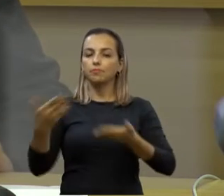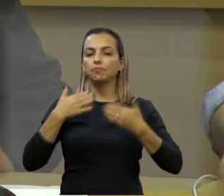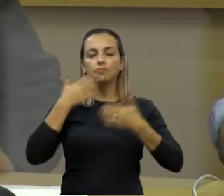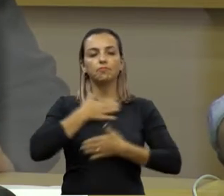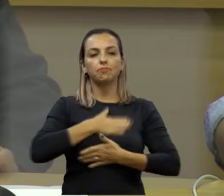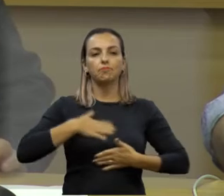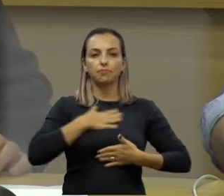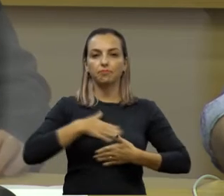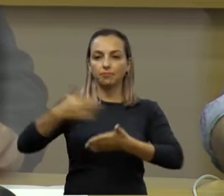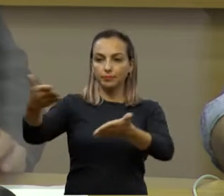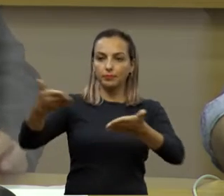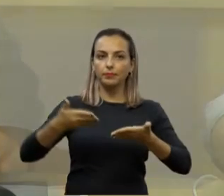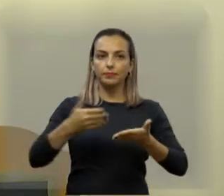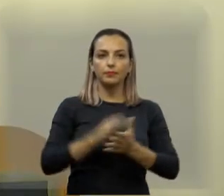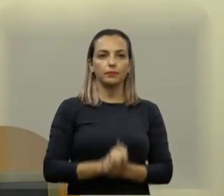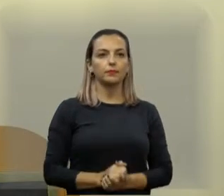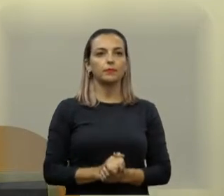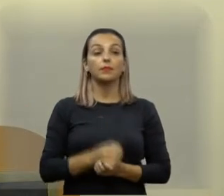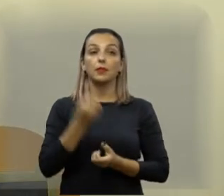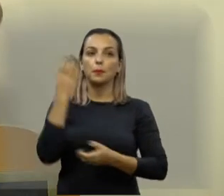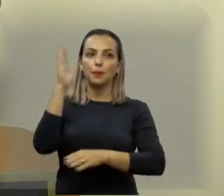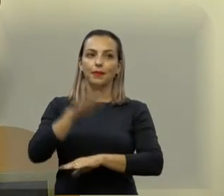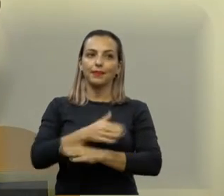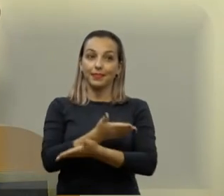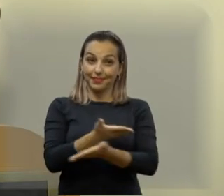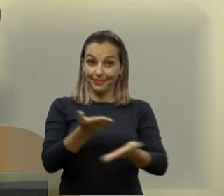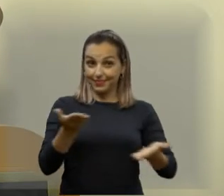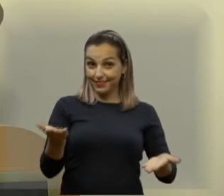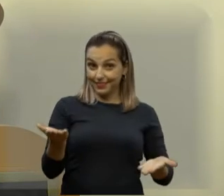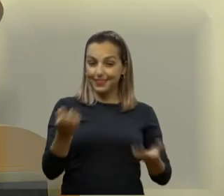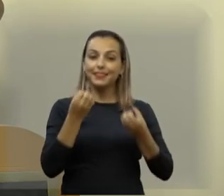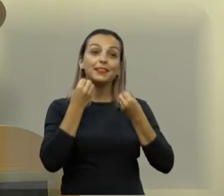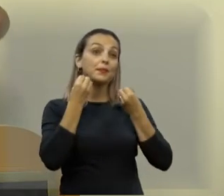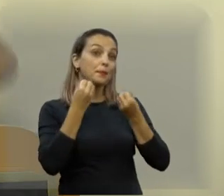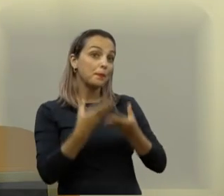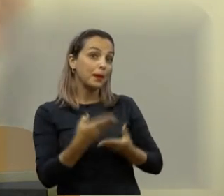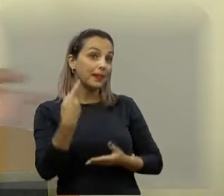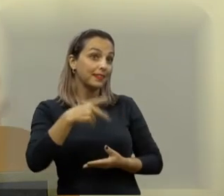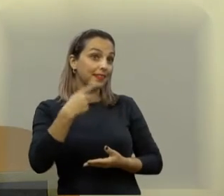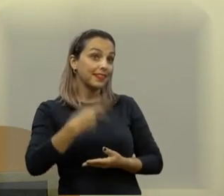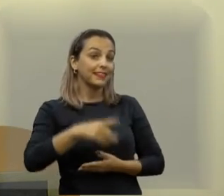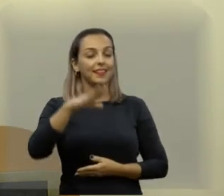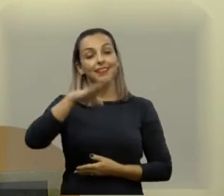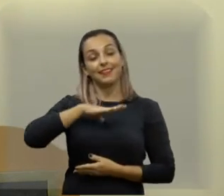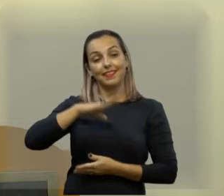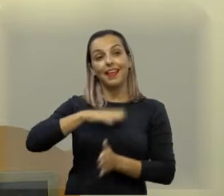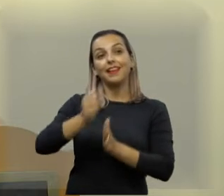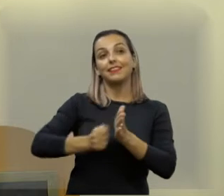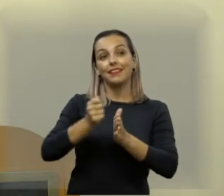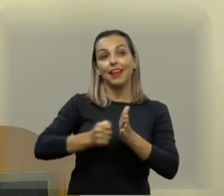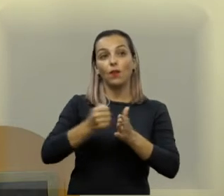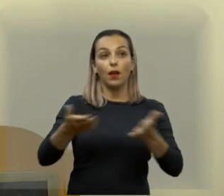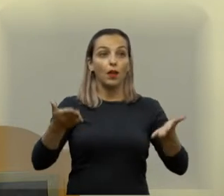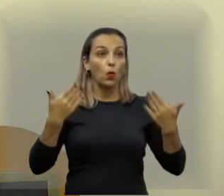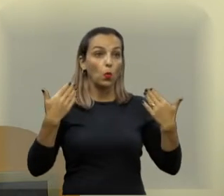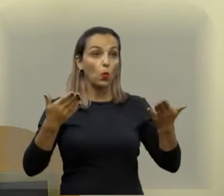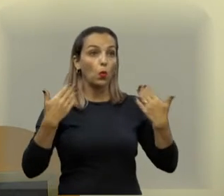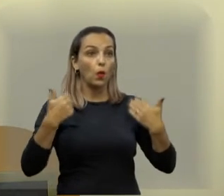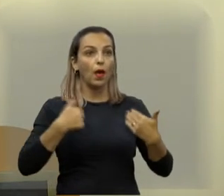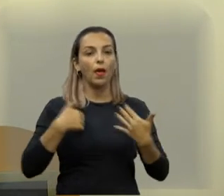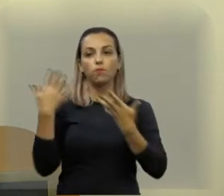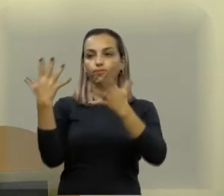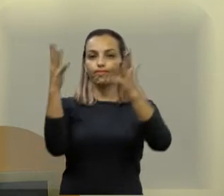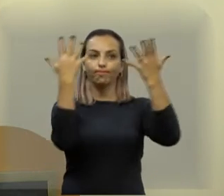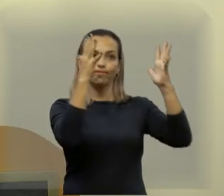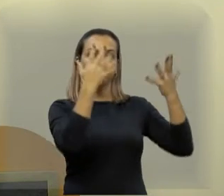seja bem-vinda boa tarde gente espero que estejam bem nessa cidade calor em Itaquera Clara eu quero fazer as